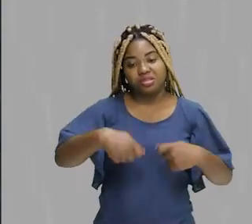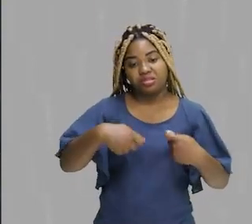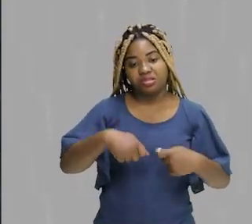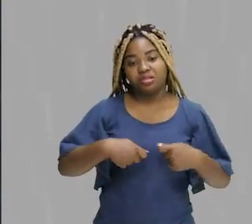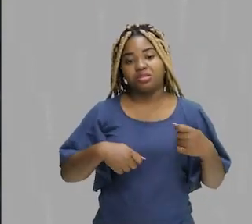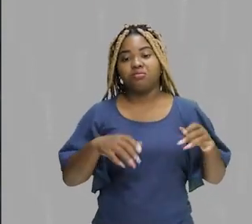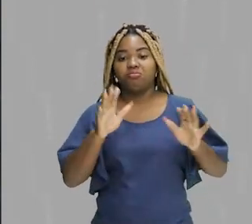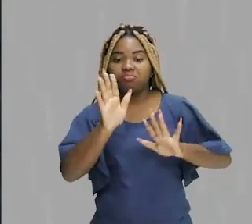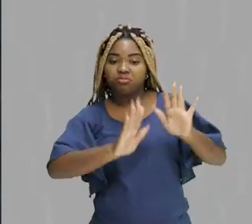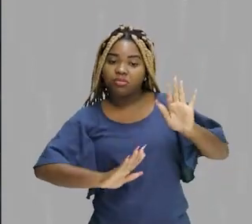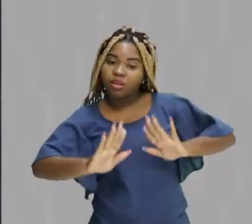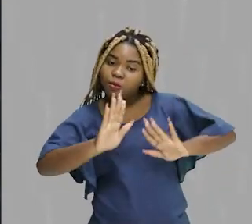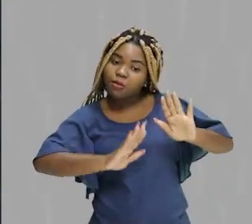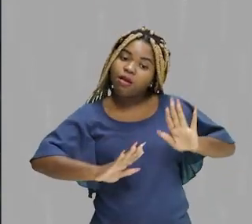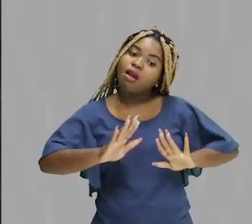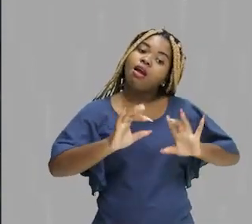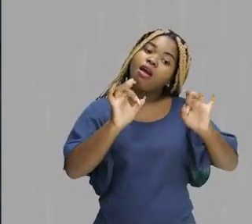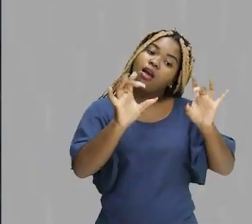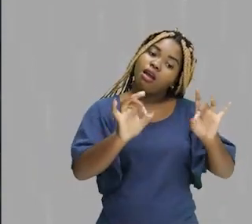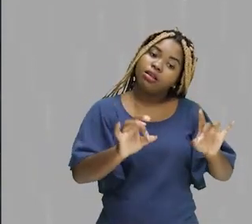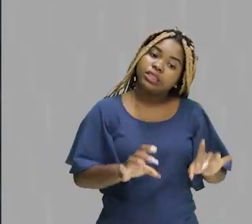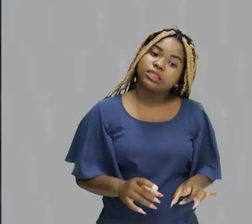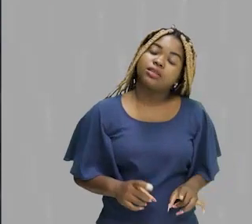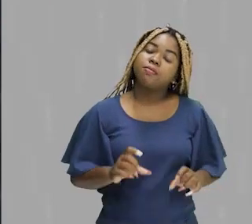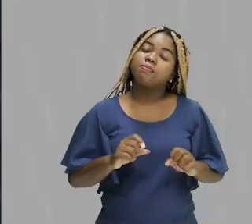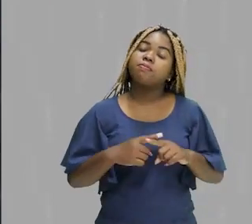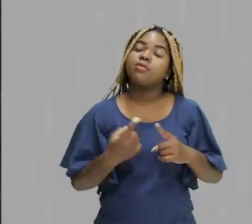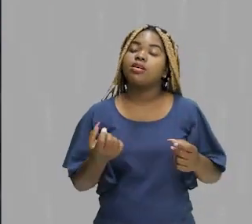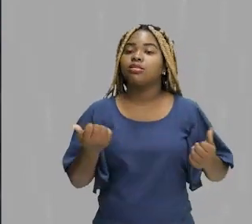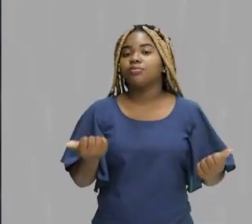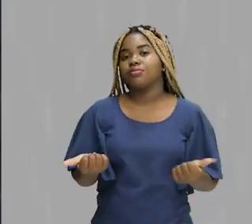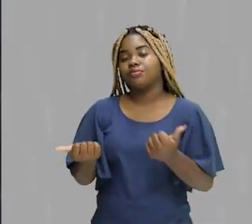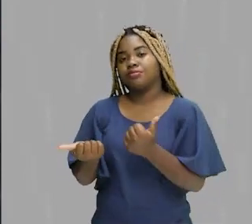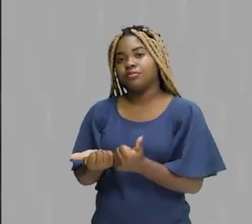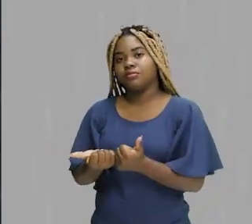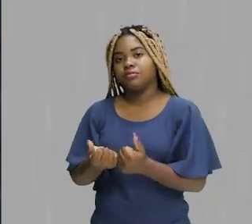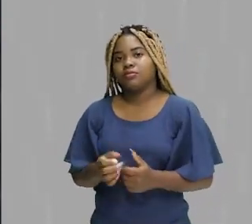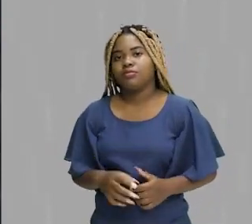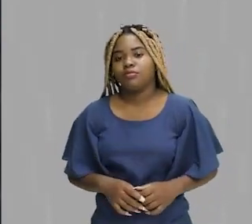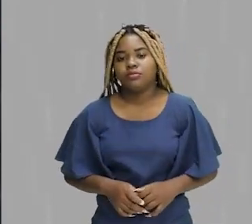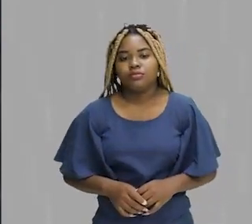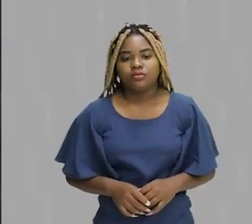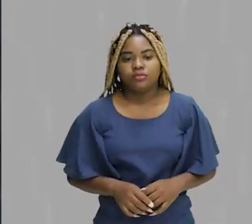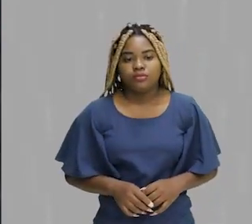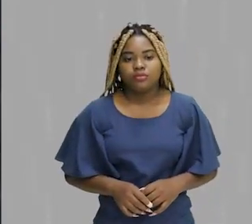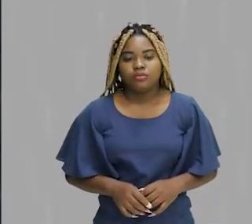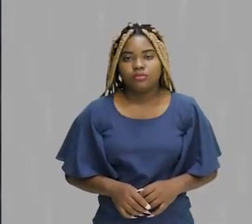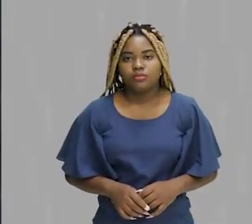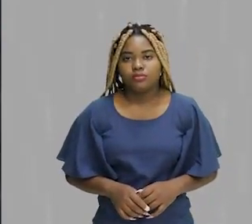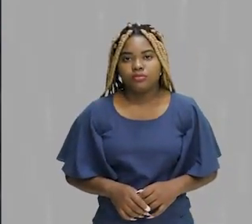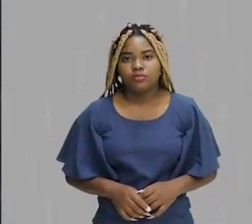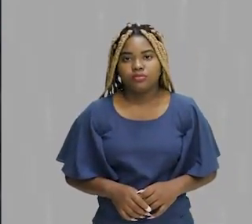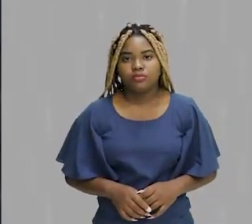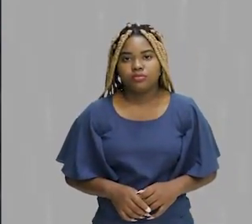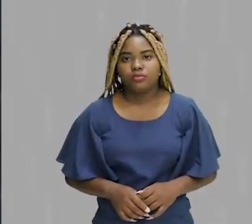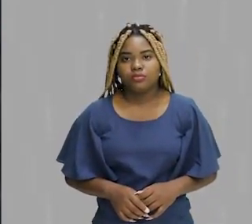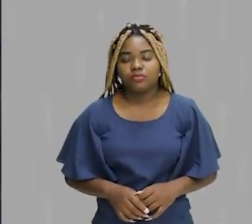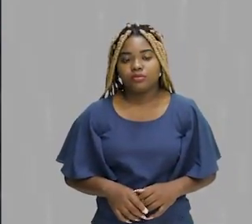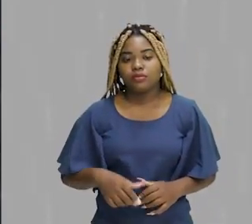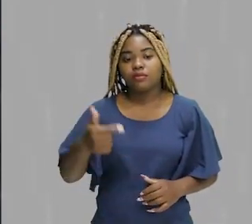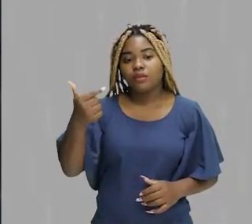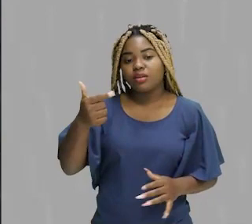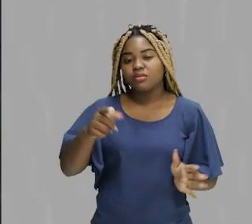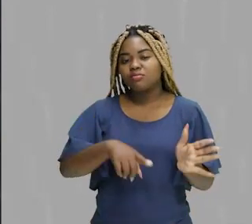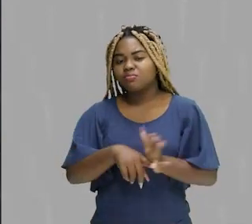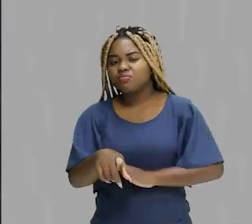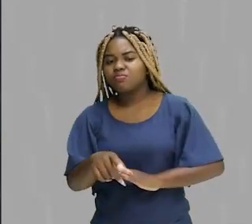especiais, mas é um substituto. Em termoelétricas, ele é utilizado. Show de bola? Bom, a segunda pergunta